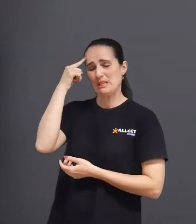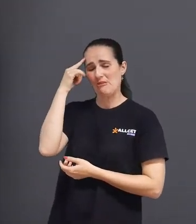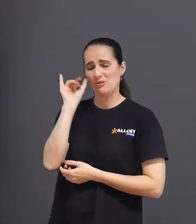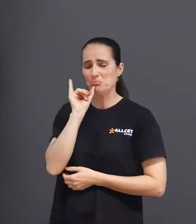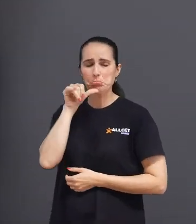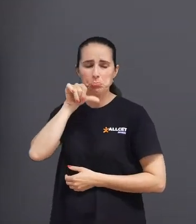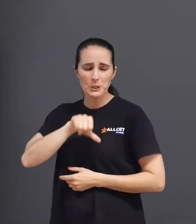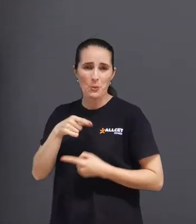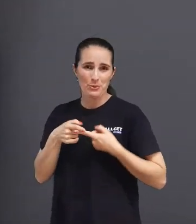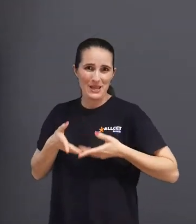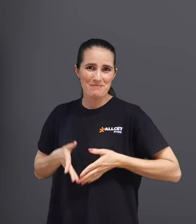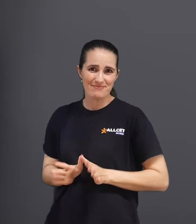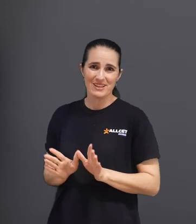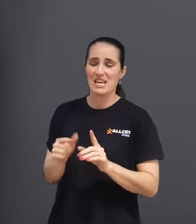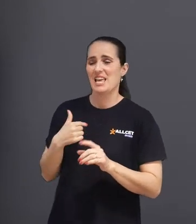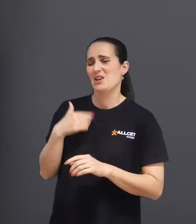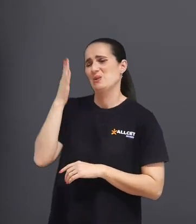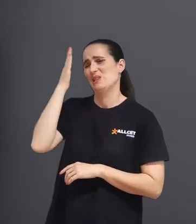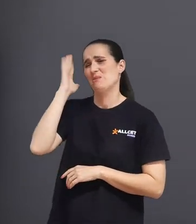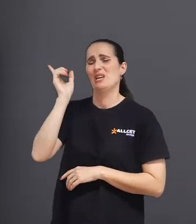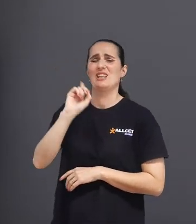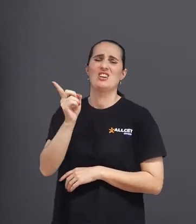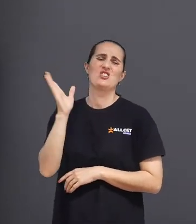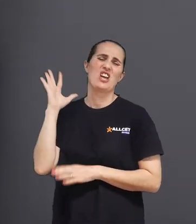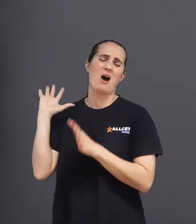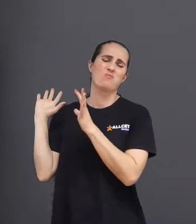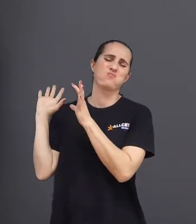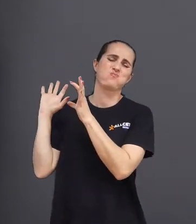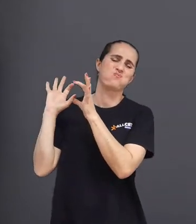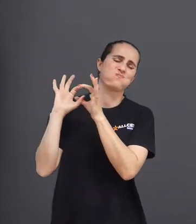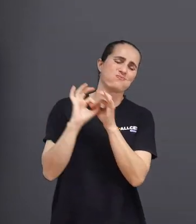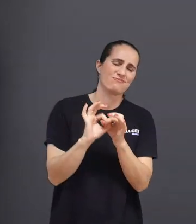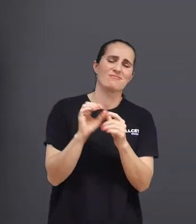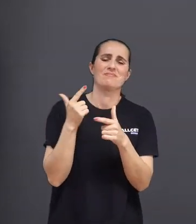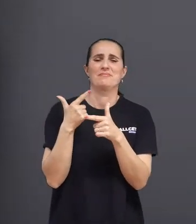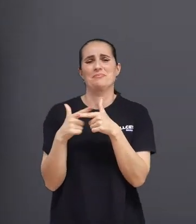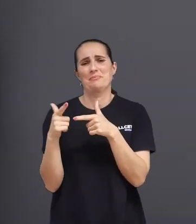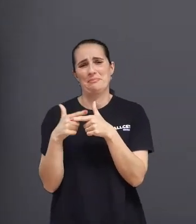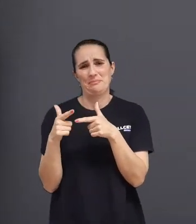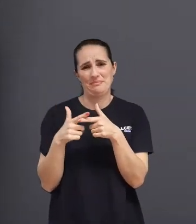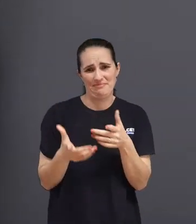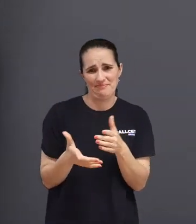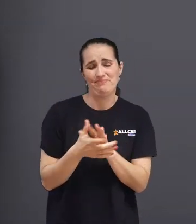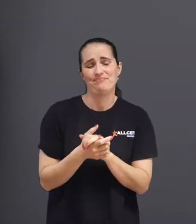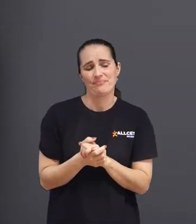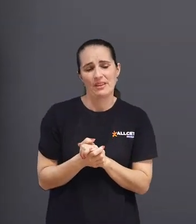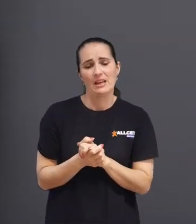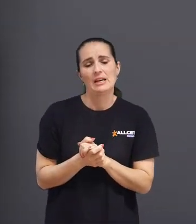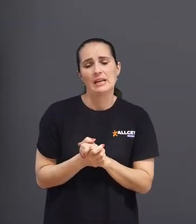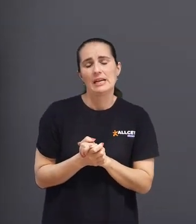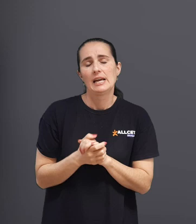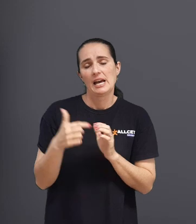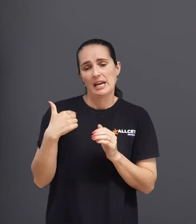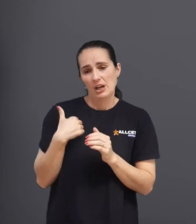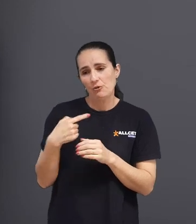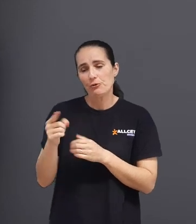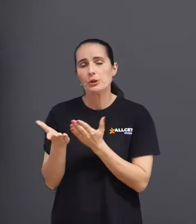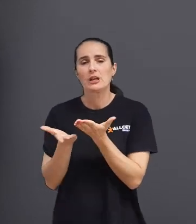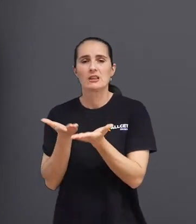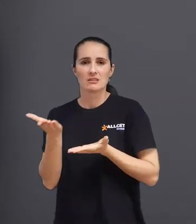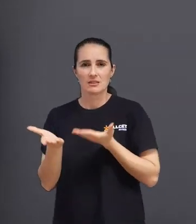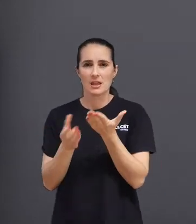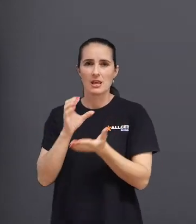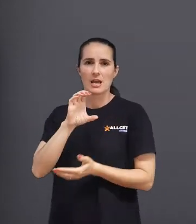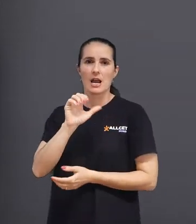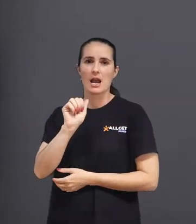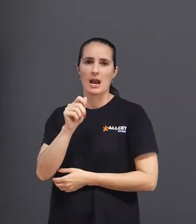conversando comigo sobre essa questão do relacionamento abusivo, porque eu cheguei lá primeiro pensando que eu era